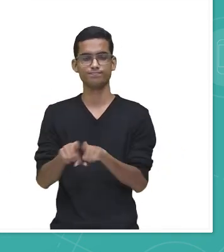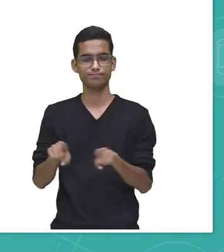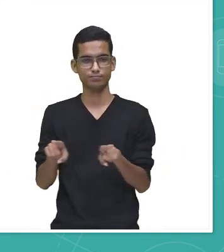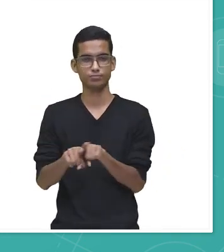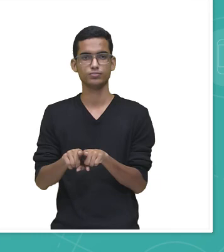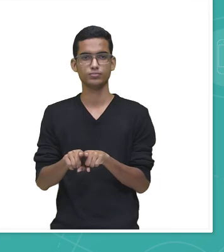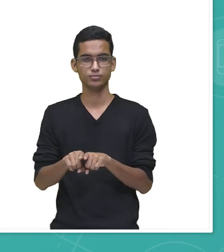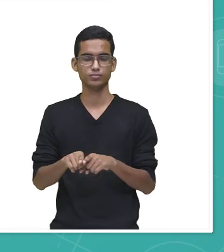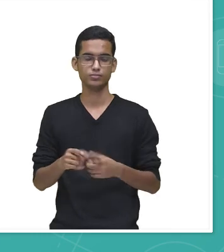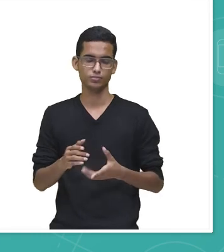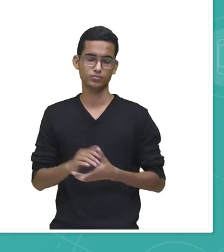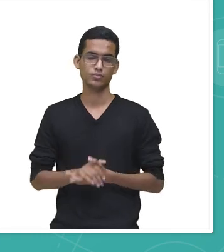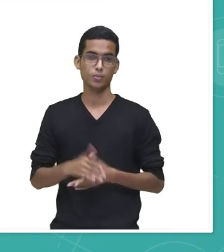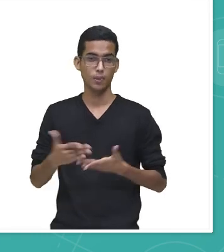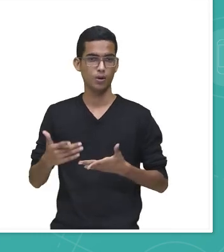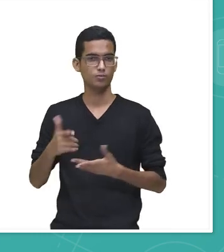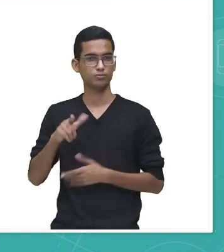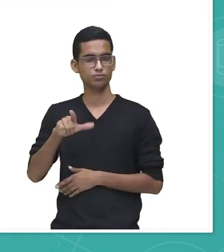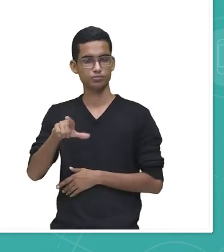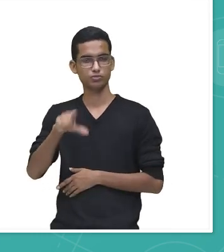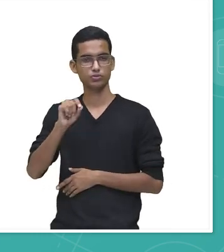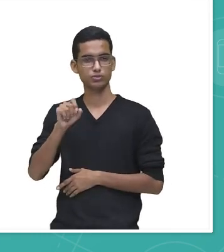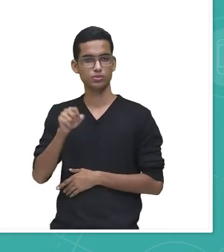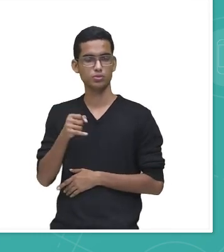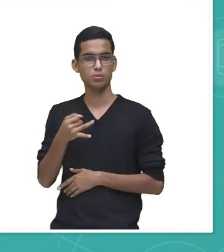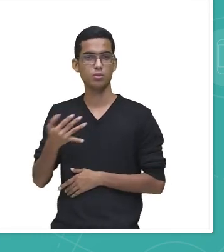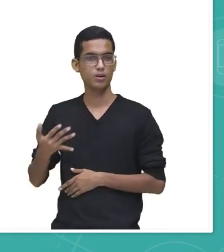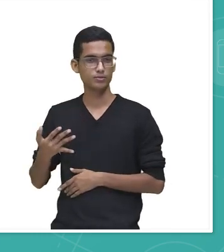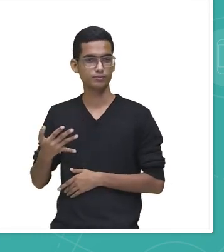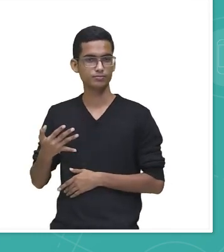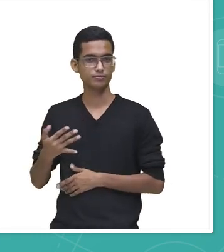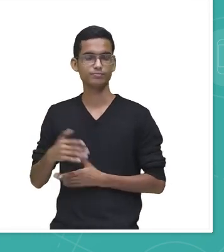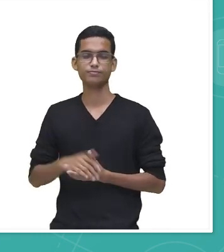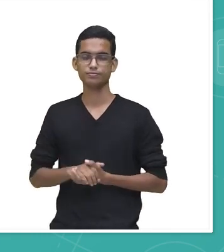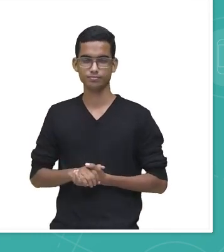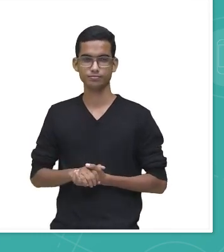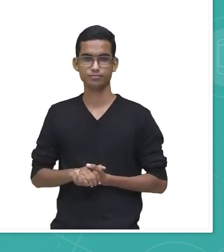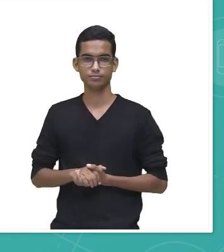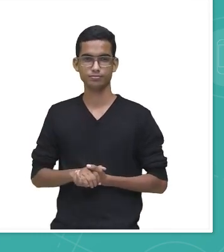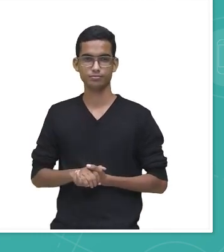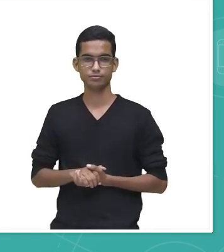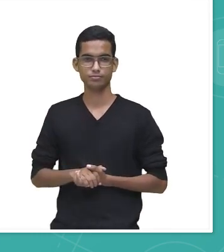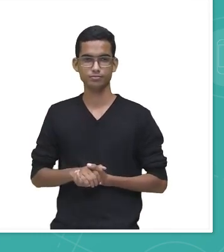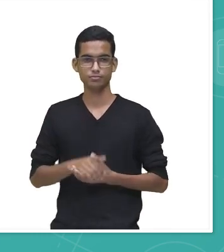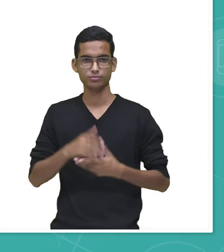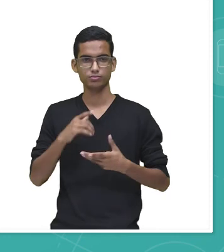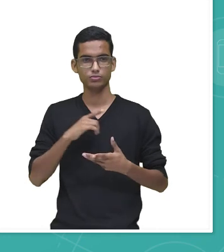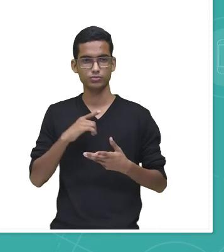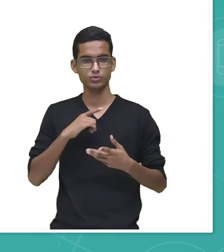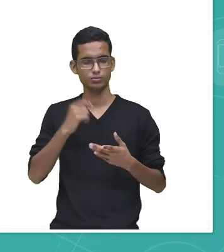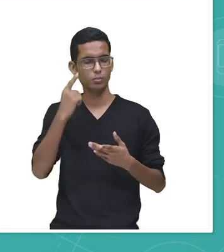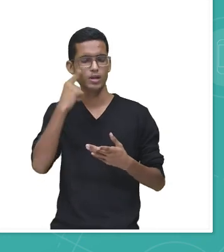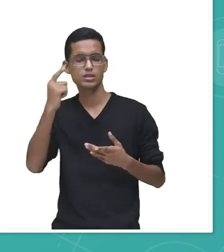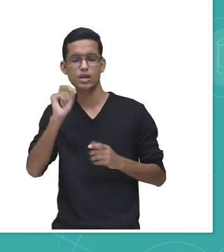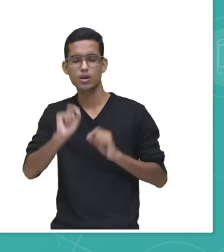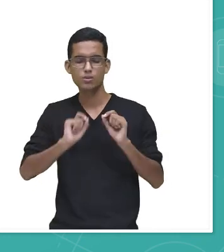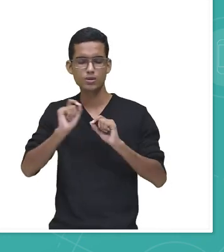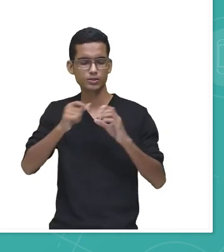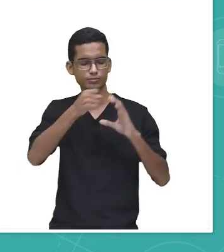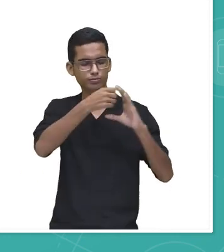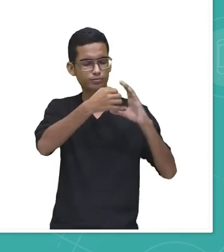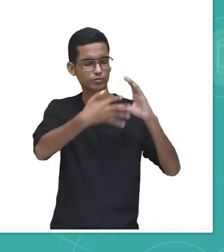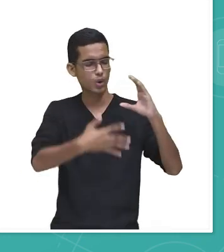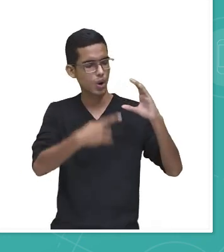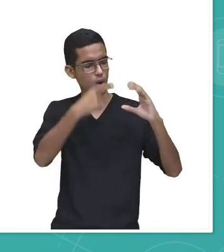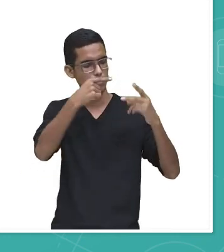essa questão, ok? Então, o que vocês vão pensar aí? Vocês vão pensar que as características do sistema feudal estão voltadas